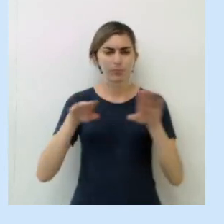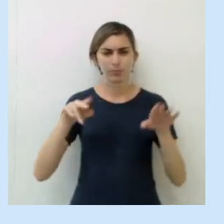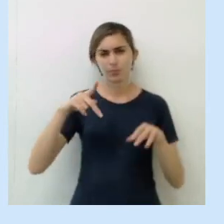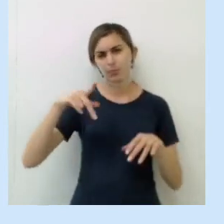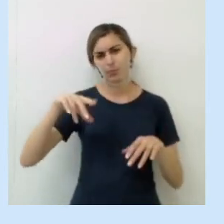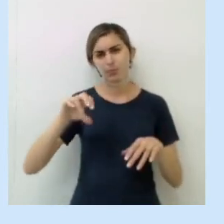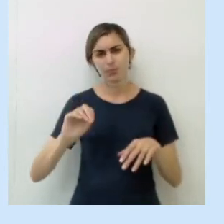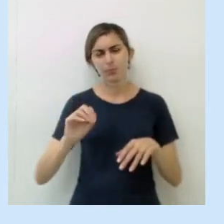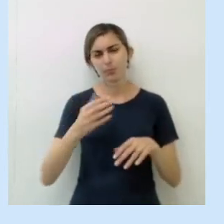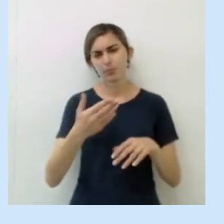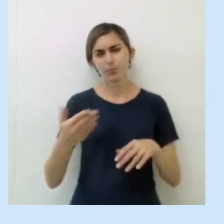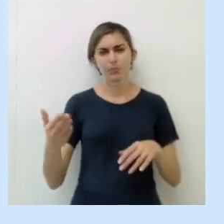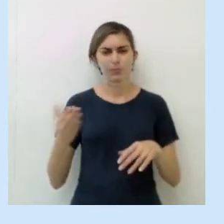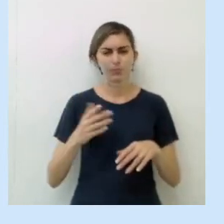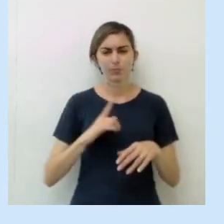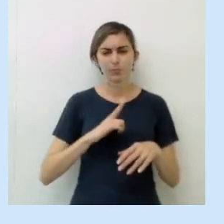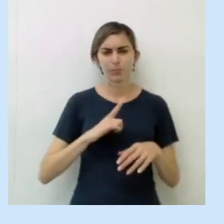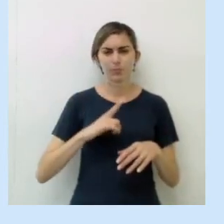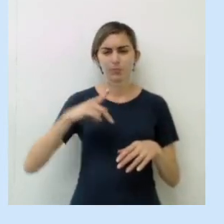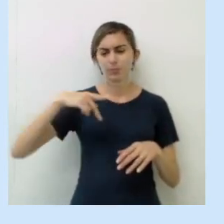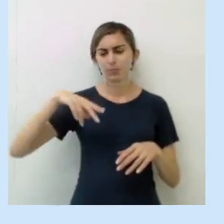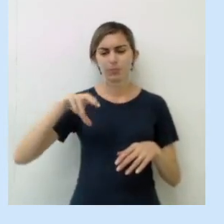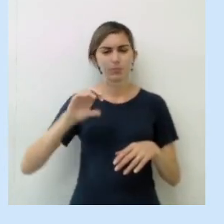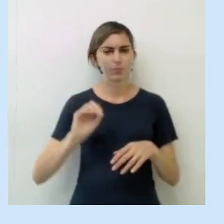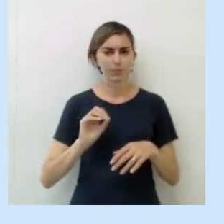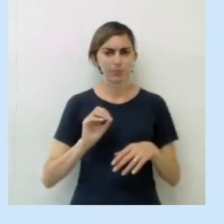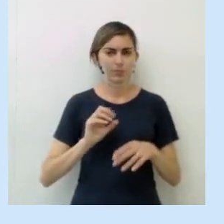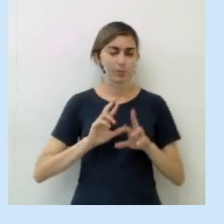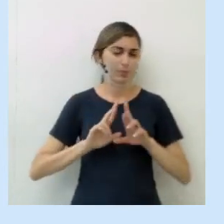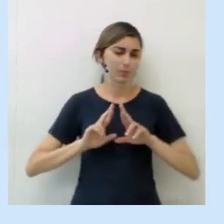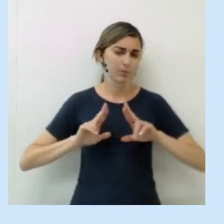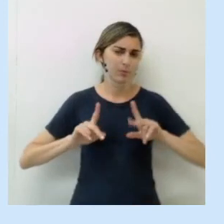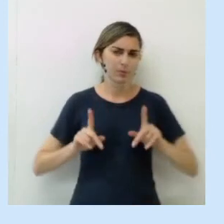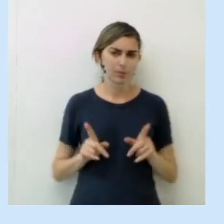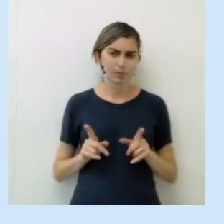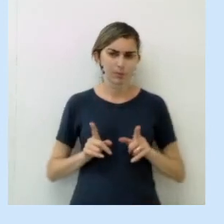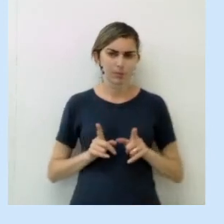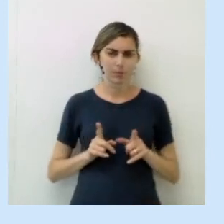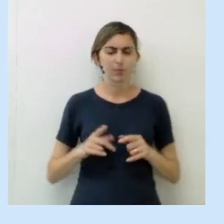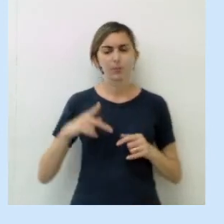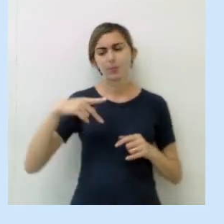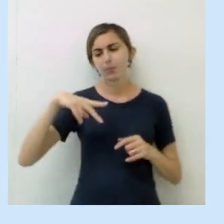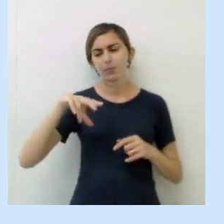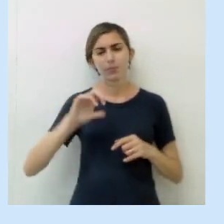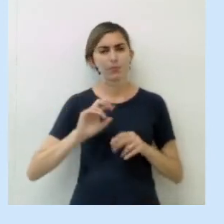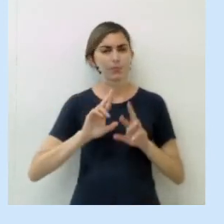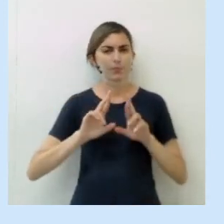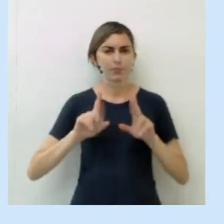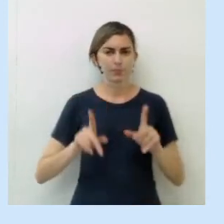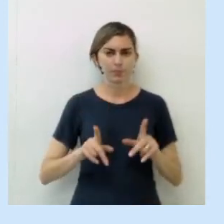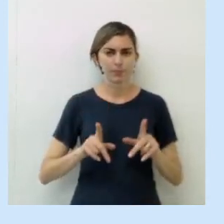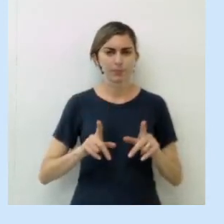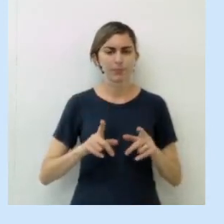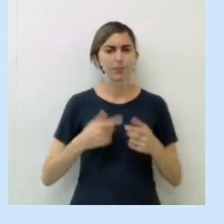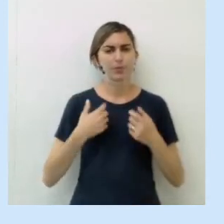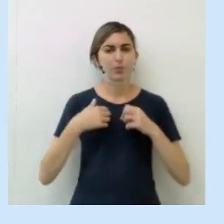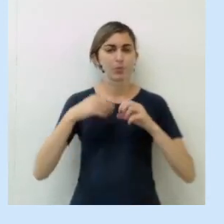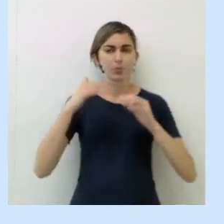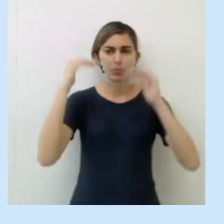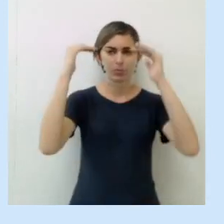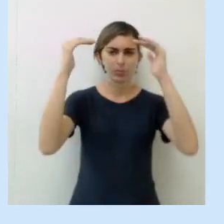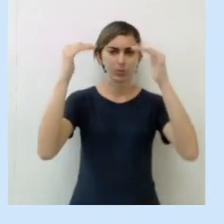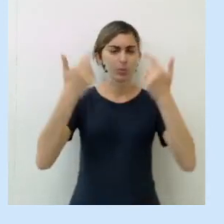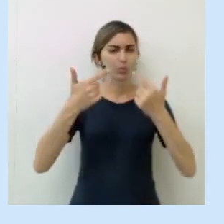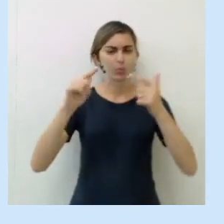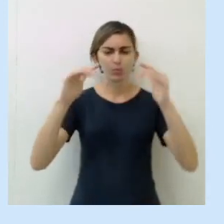plano. Aqui eu estou em planos diferentes, ó. Estou em planos diferentes. Um em cima,